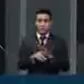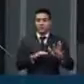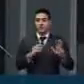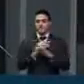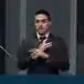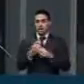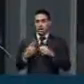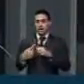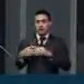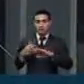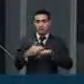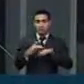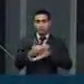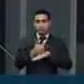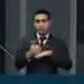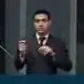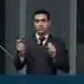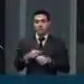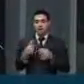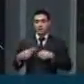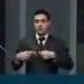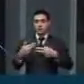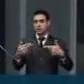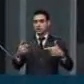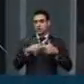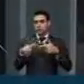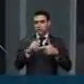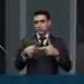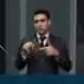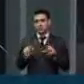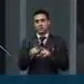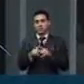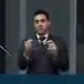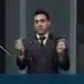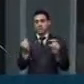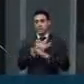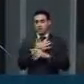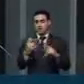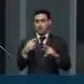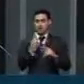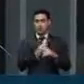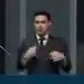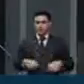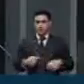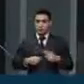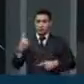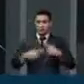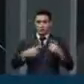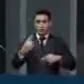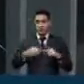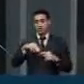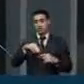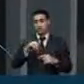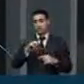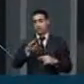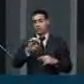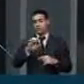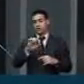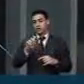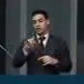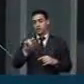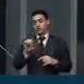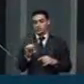que você discuta problemas bem maiores além do transporte público, mas nós precisamos discutir a mobilidade urbana. E aí,